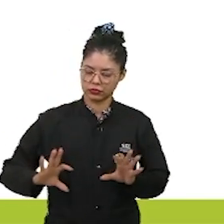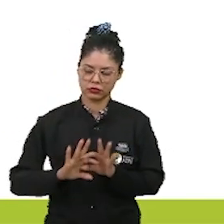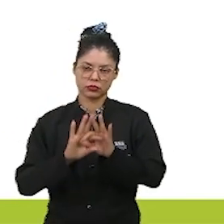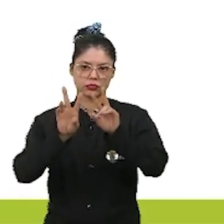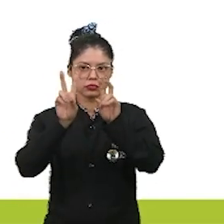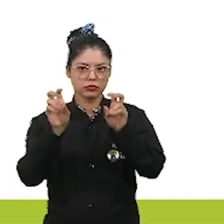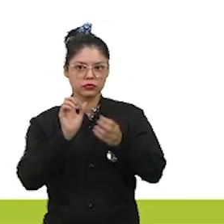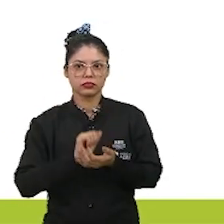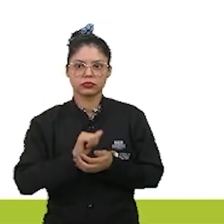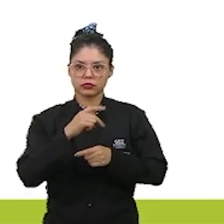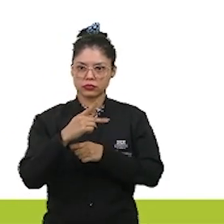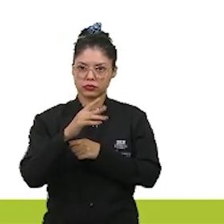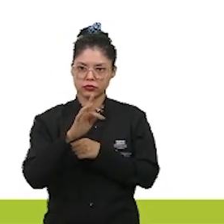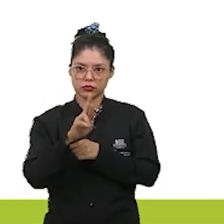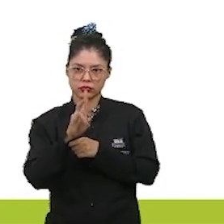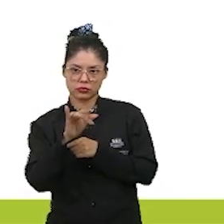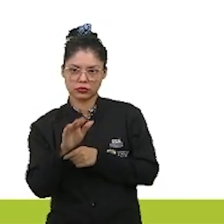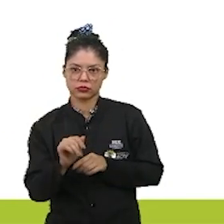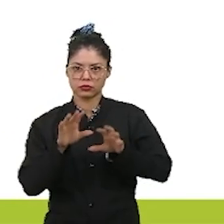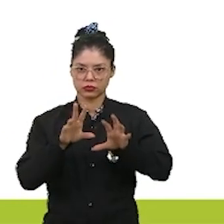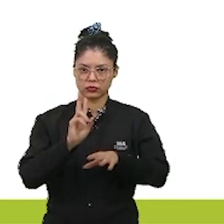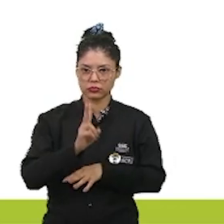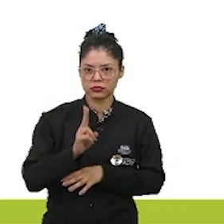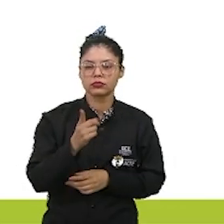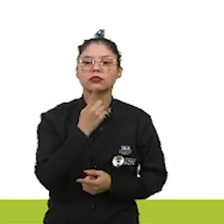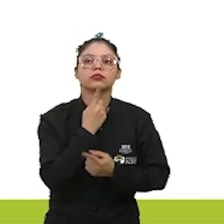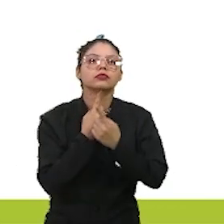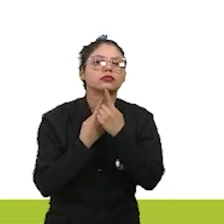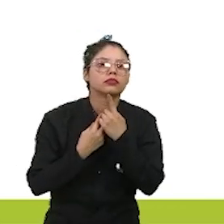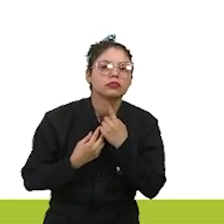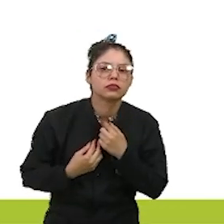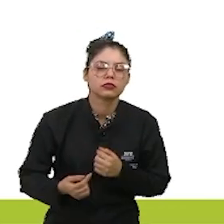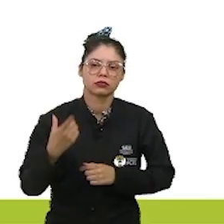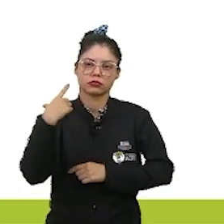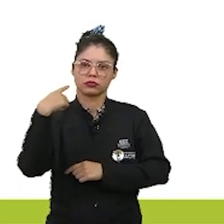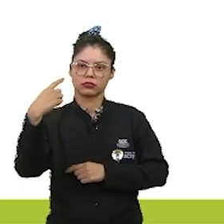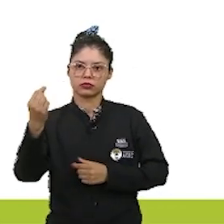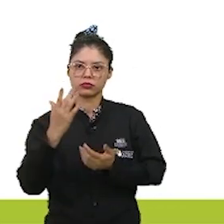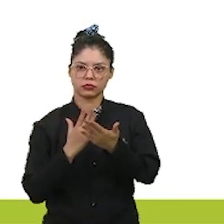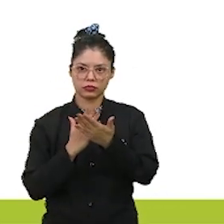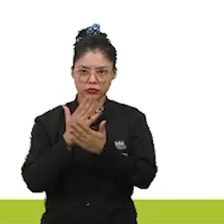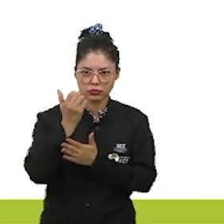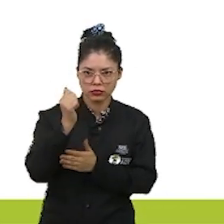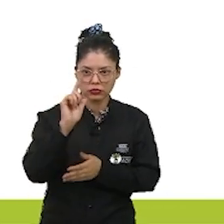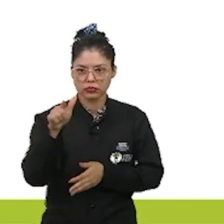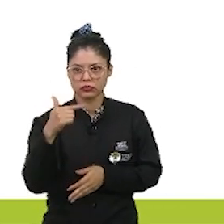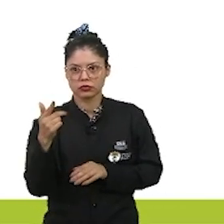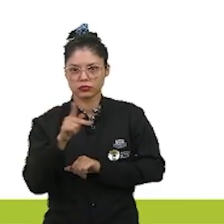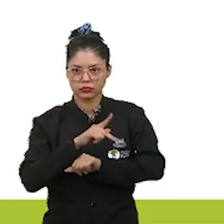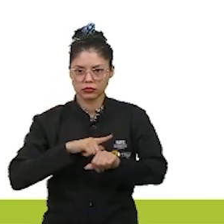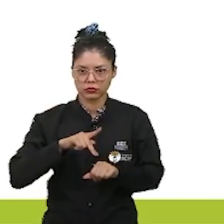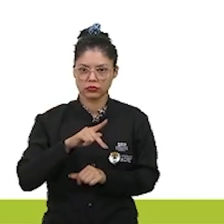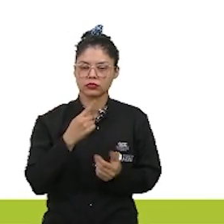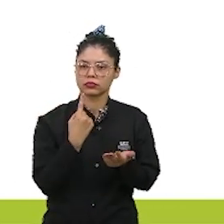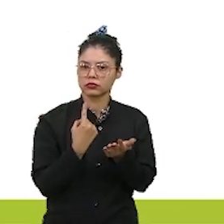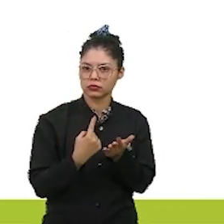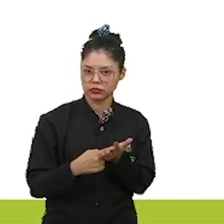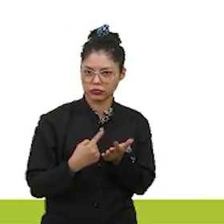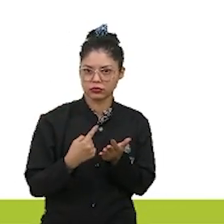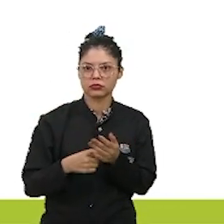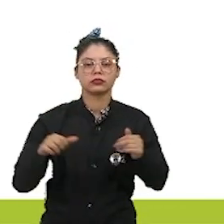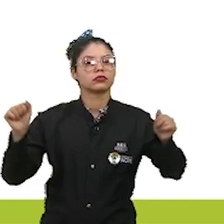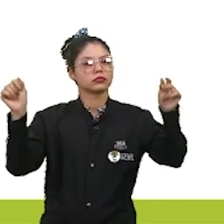tema. Partilhando deste mesmo desejo, o refugiado busca em outros